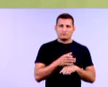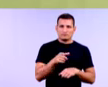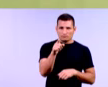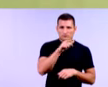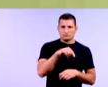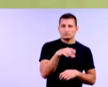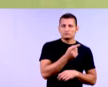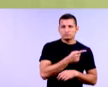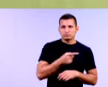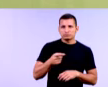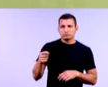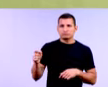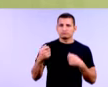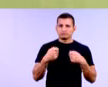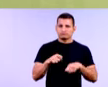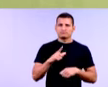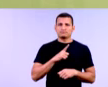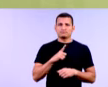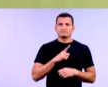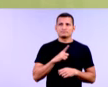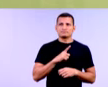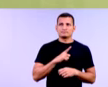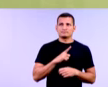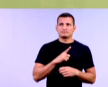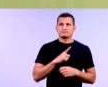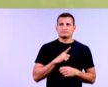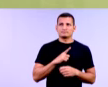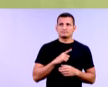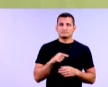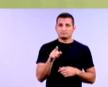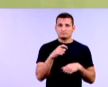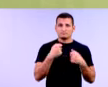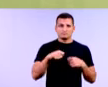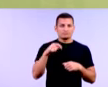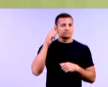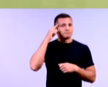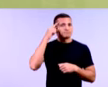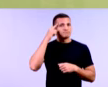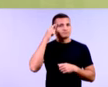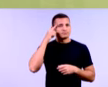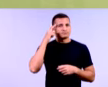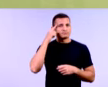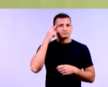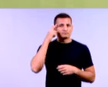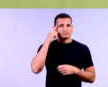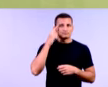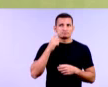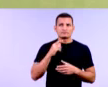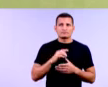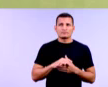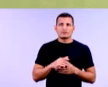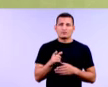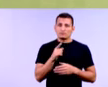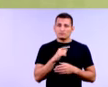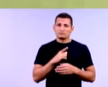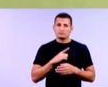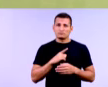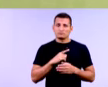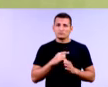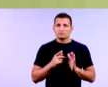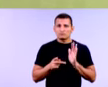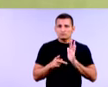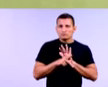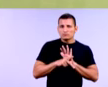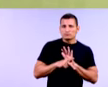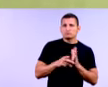deve conter. Porque vocês devem imaginar a seguinte situação, que vocês pertencem a um determinado órgão, a